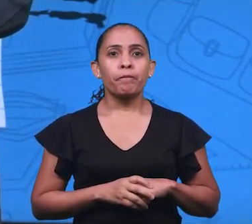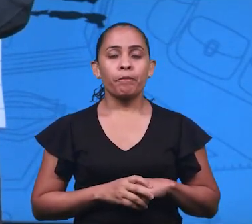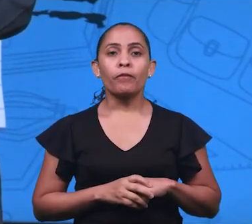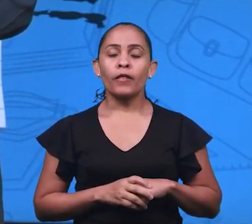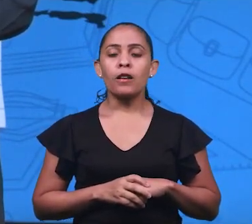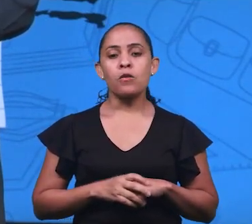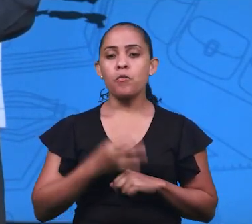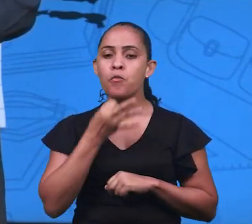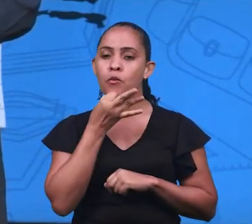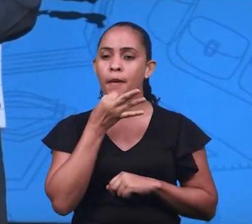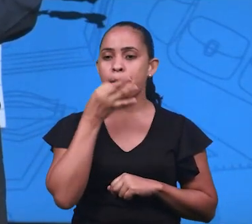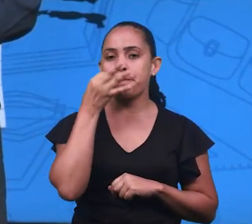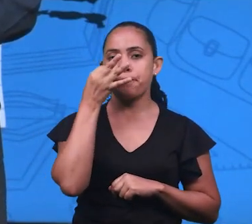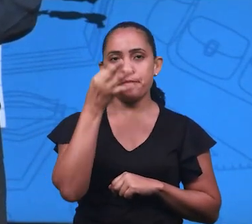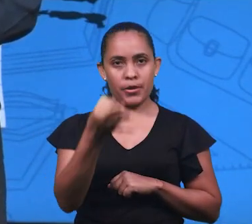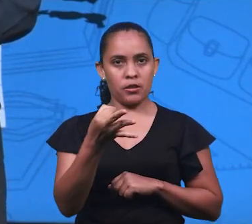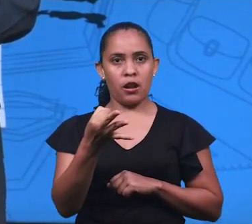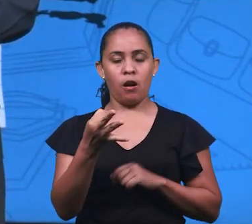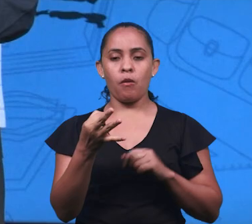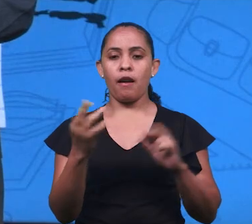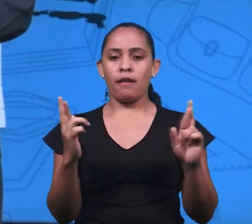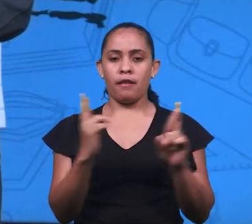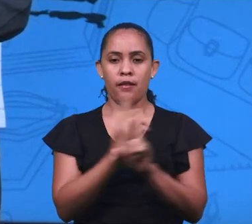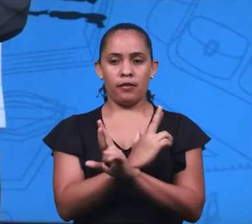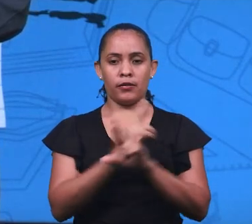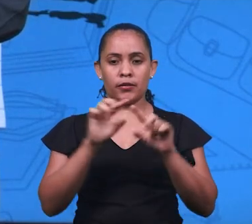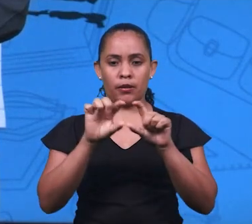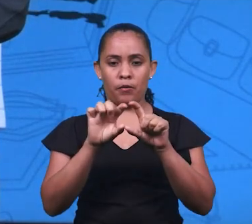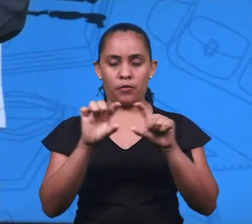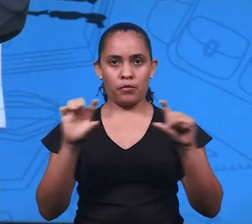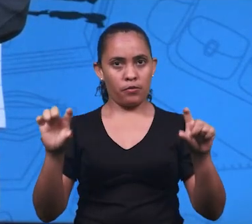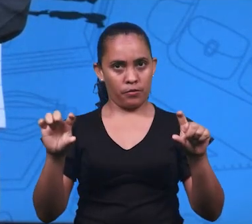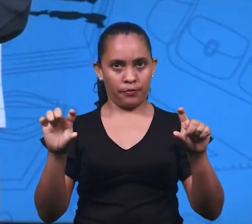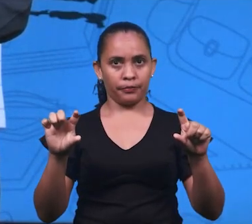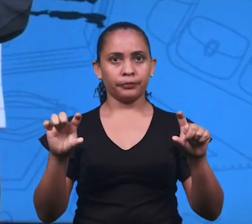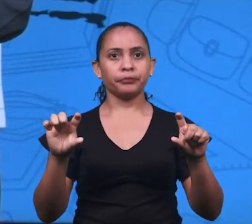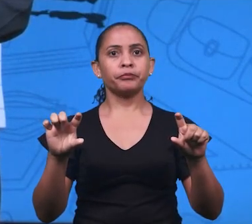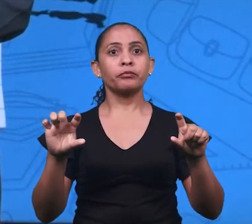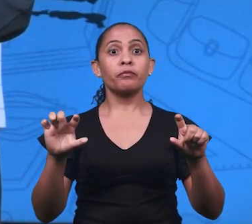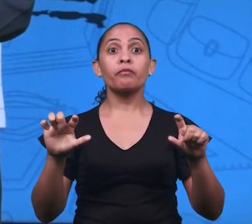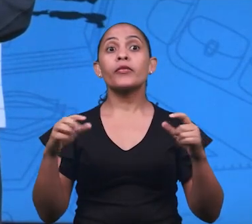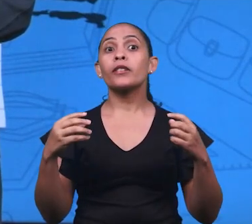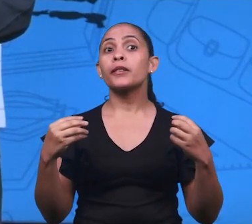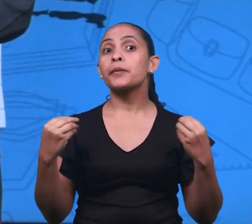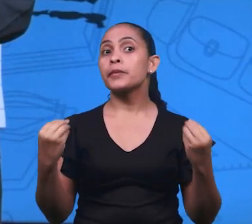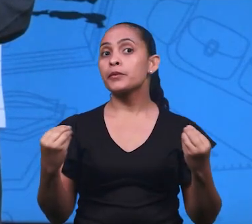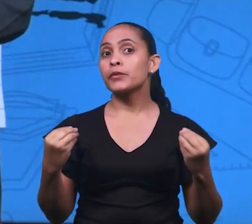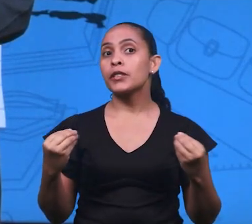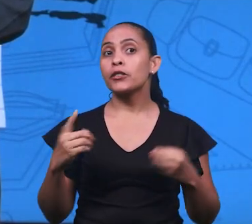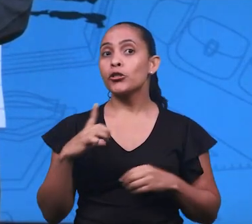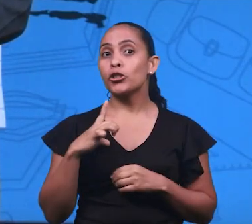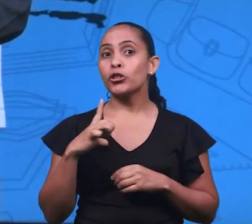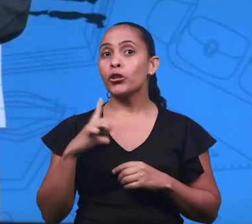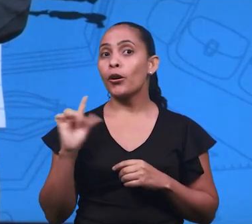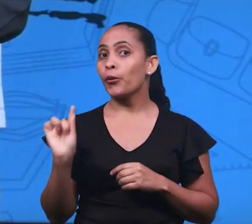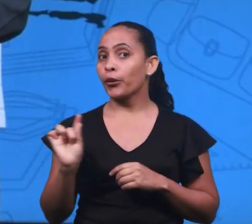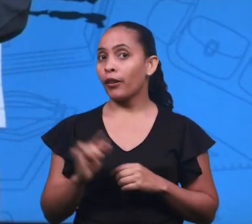de vista, uma opinião relacionada a esse tema. E para isso, ele tinha